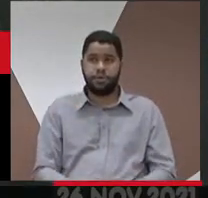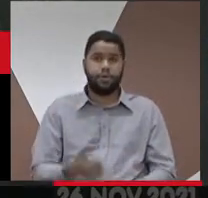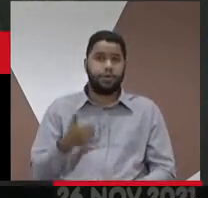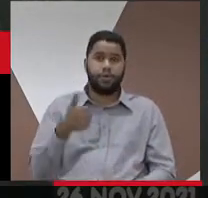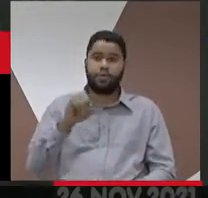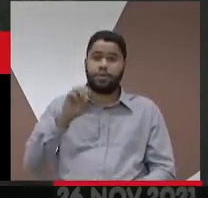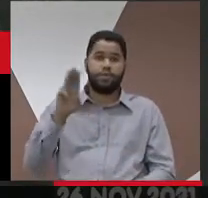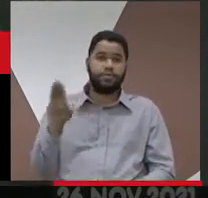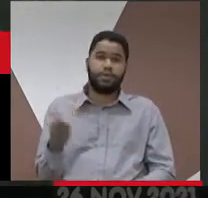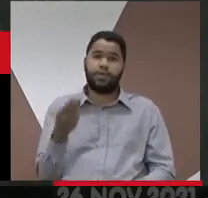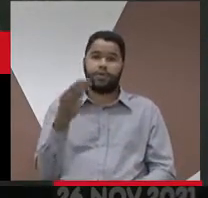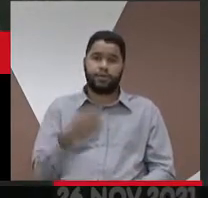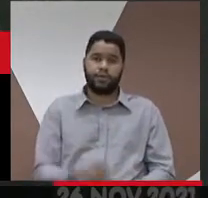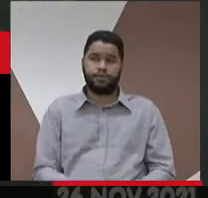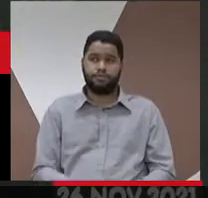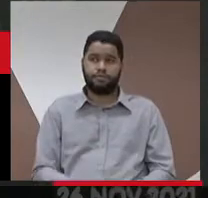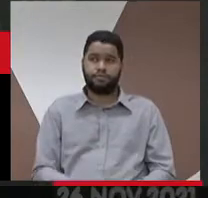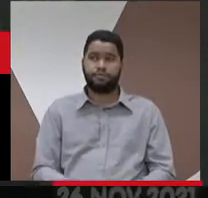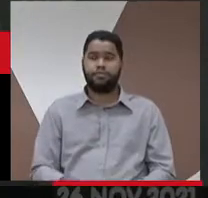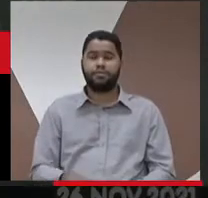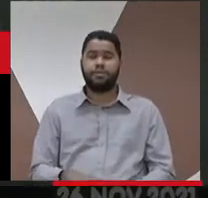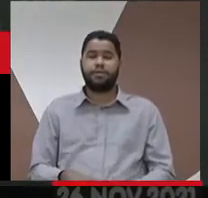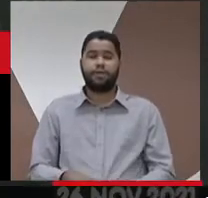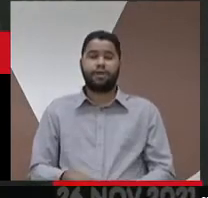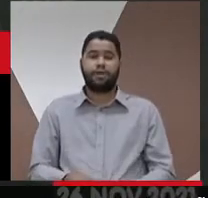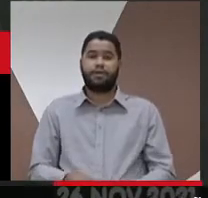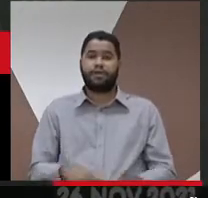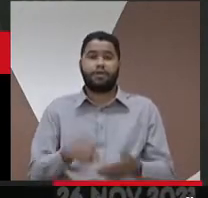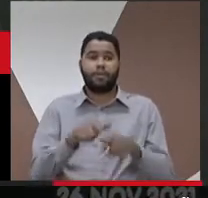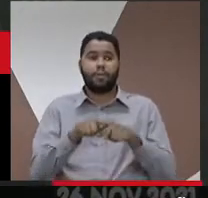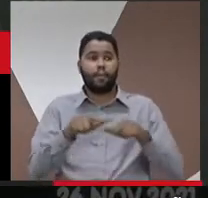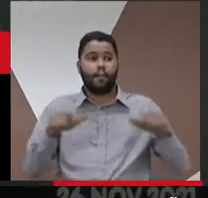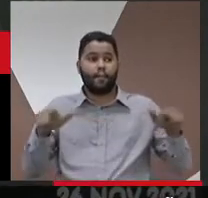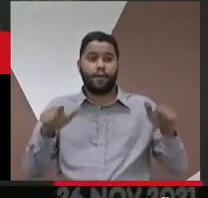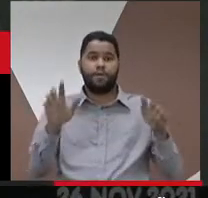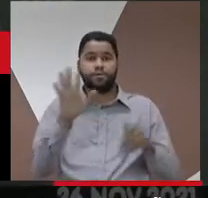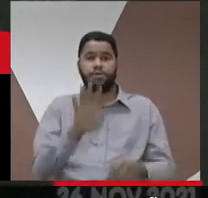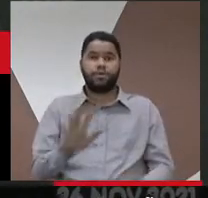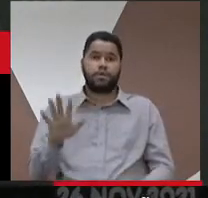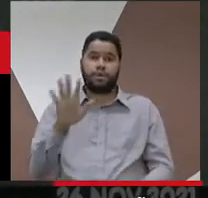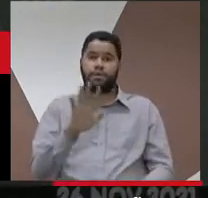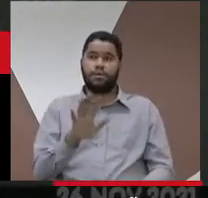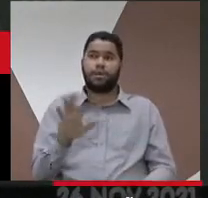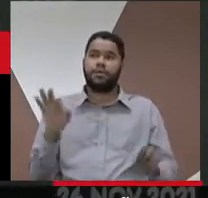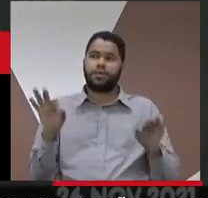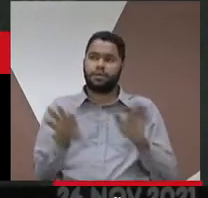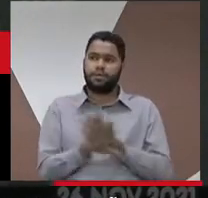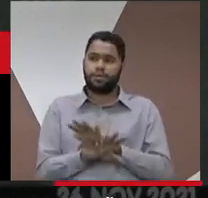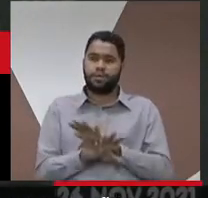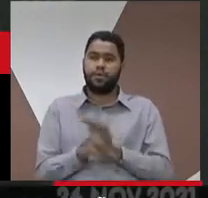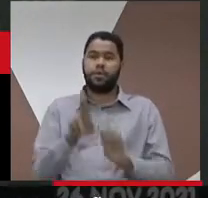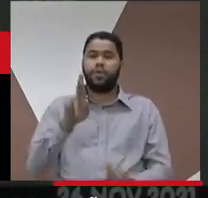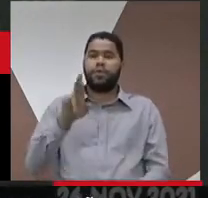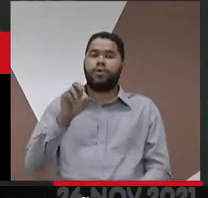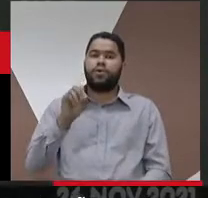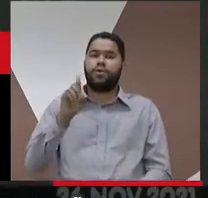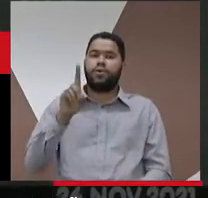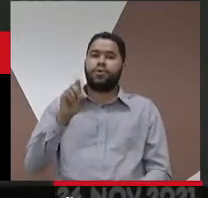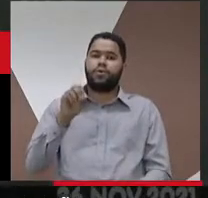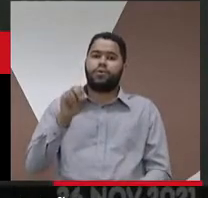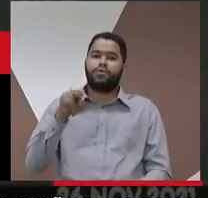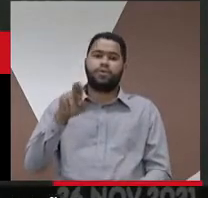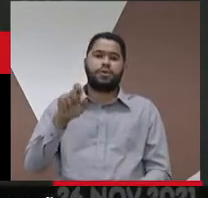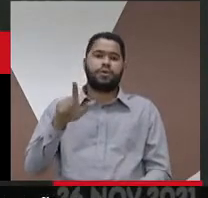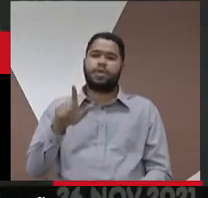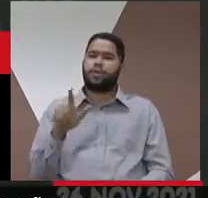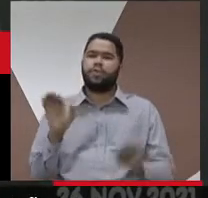de habitantes, e aí vai ser desertificação geral. Então, terminando, esse rodoanel, ele não pode sair.